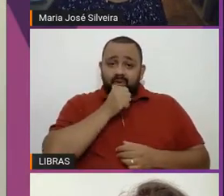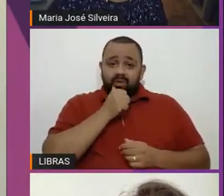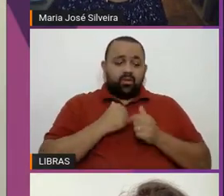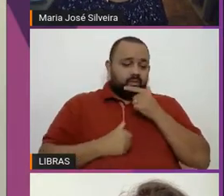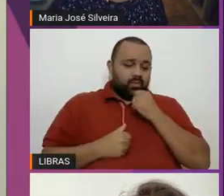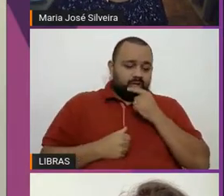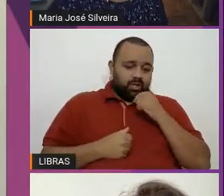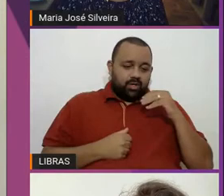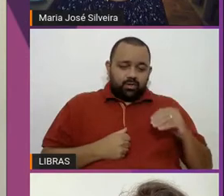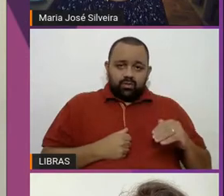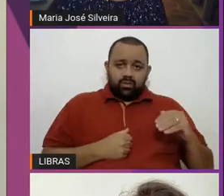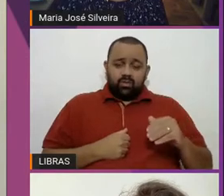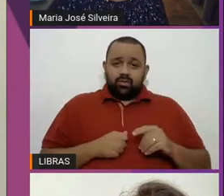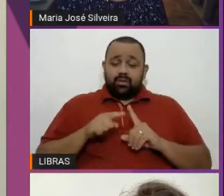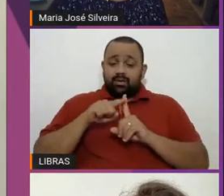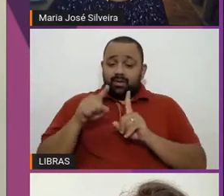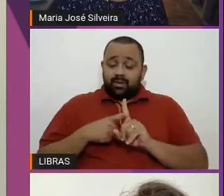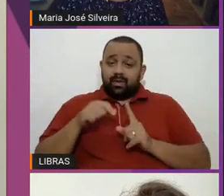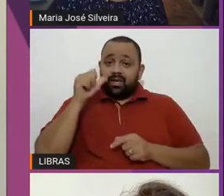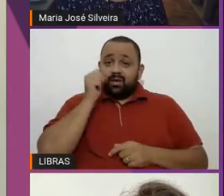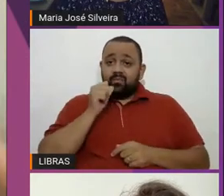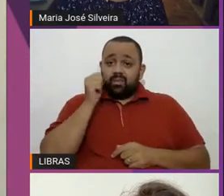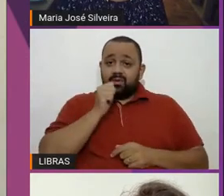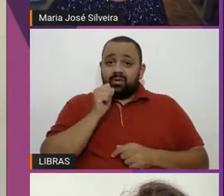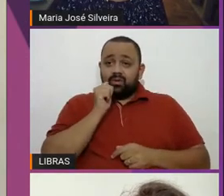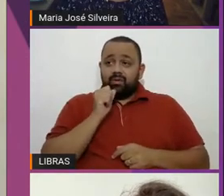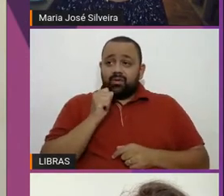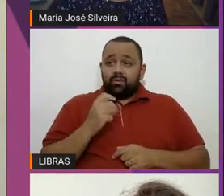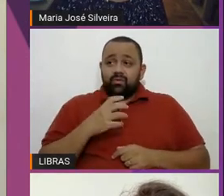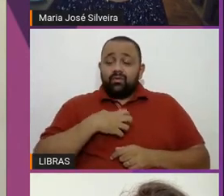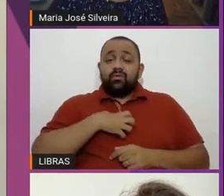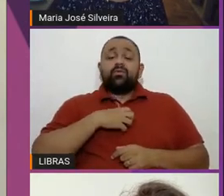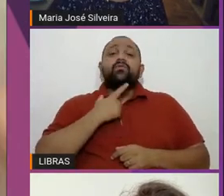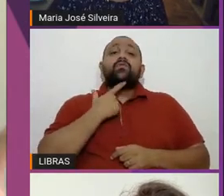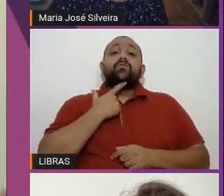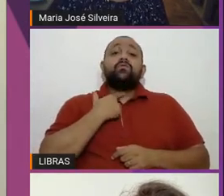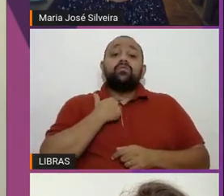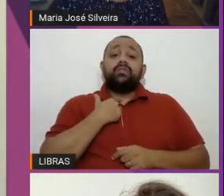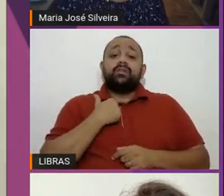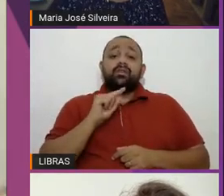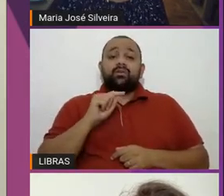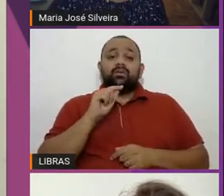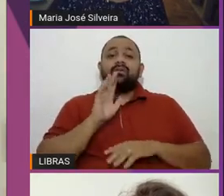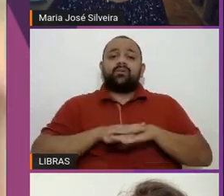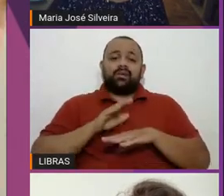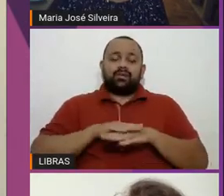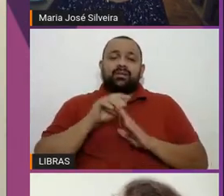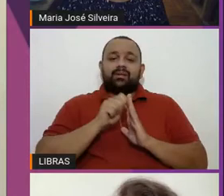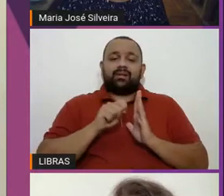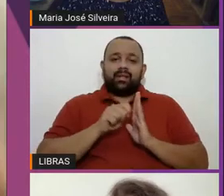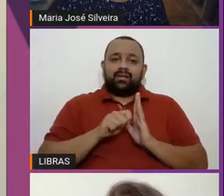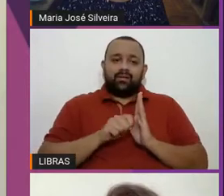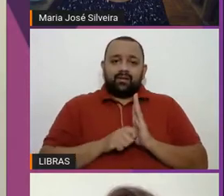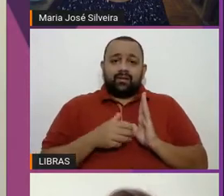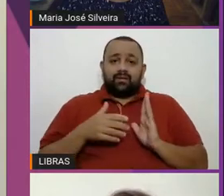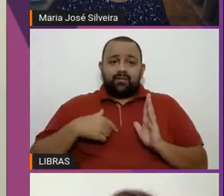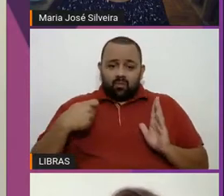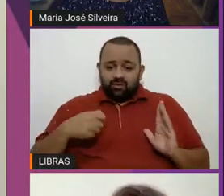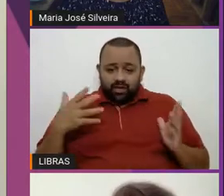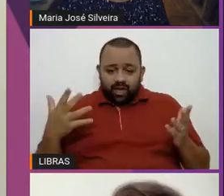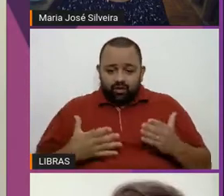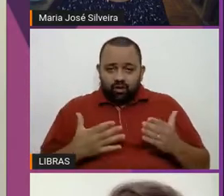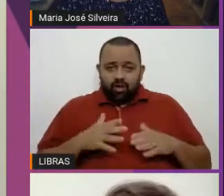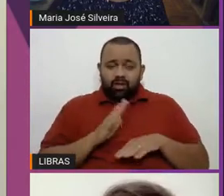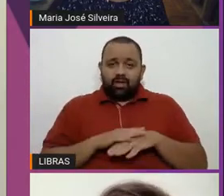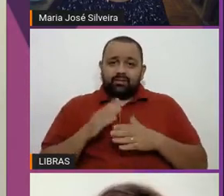é o primeiro ciência do menino e quando eu tava grávida da menina me deu um desejo uma vontade feroz descrever esse livro falei eu quero escrever esse livro agora